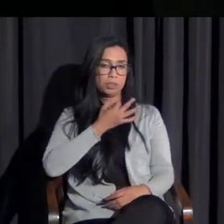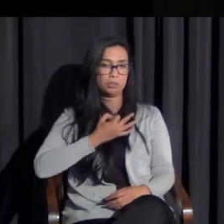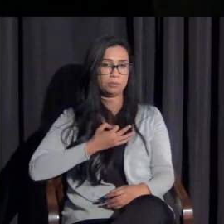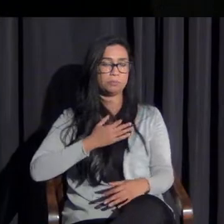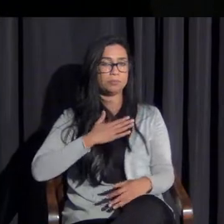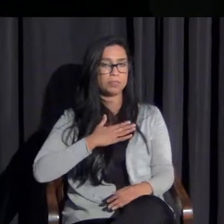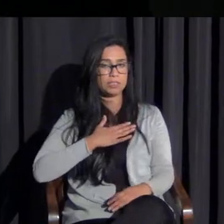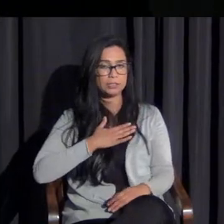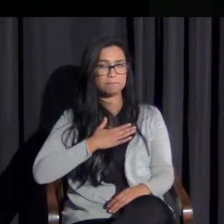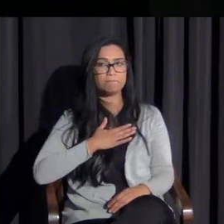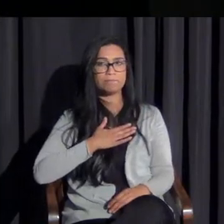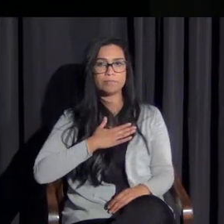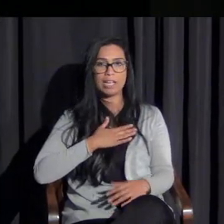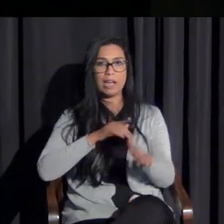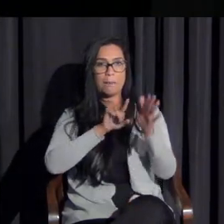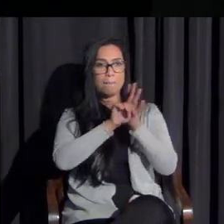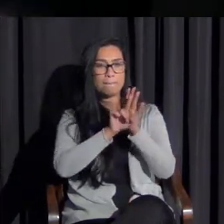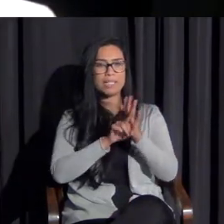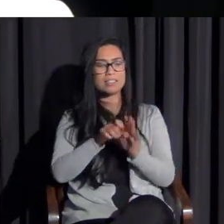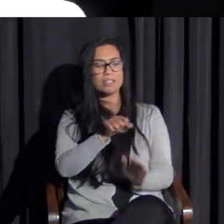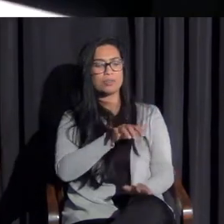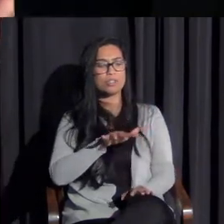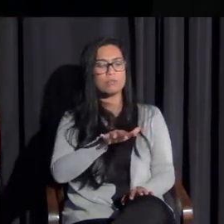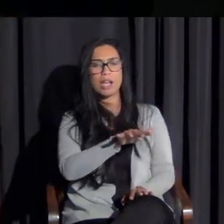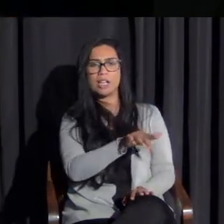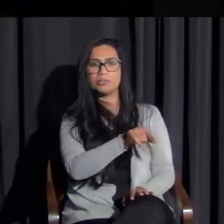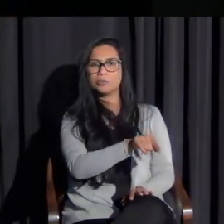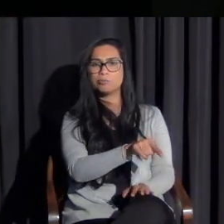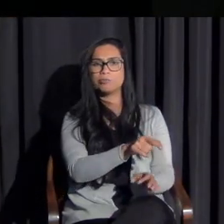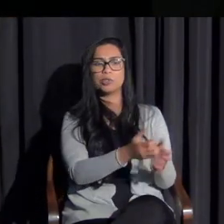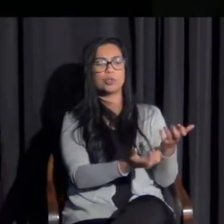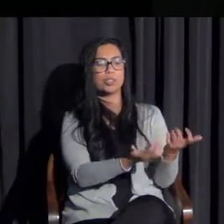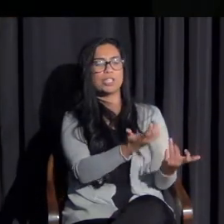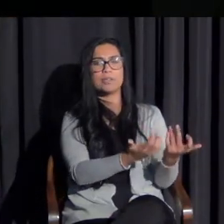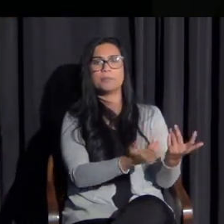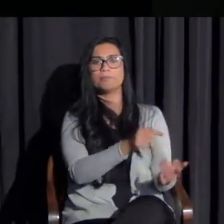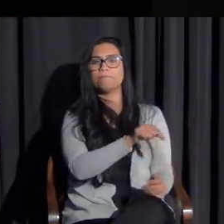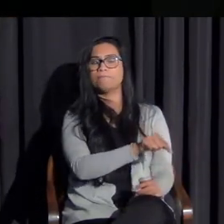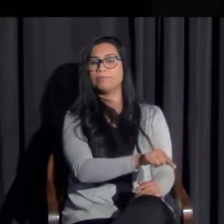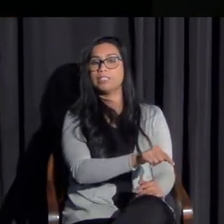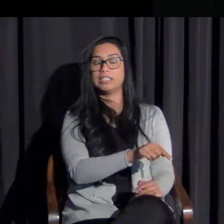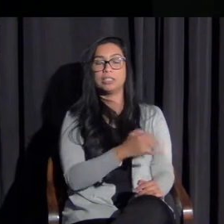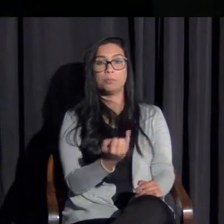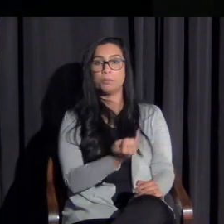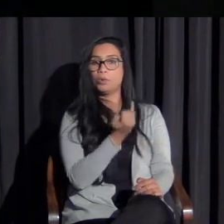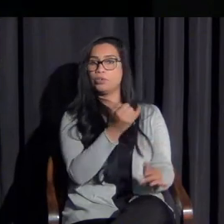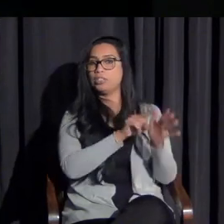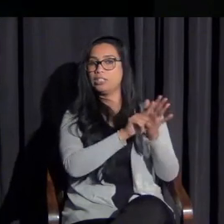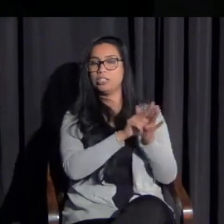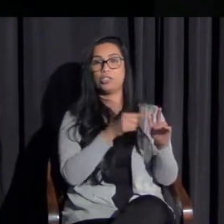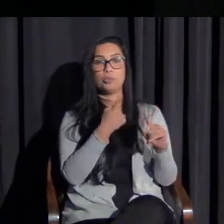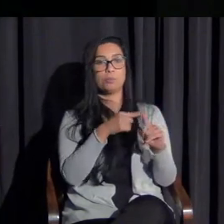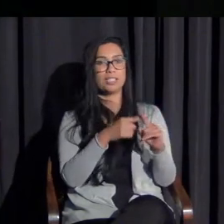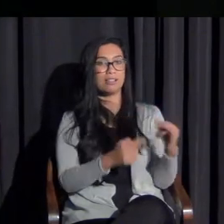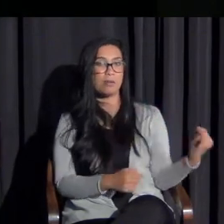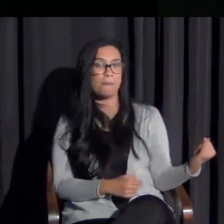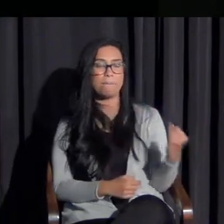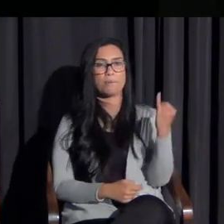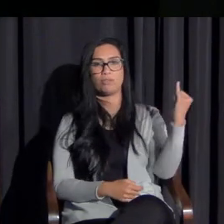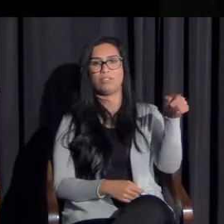contorno àquela pesquisa. Havia algo importantíssimo que tinha acontecido na